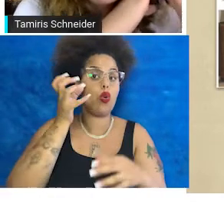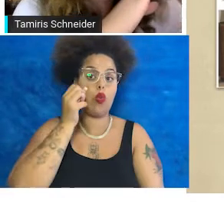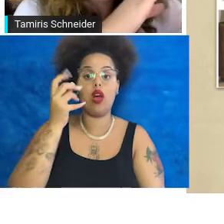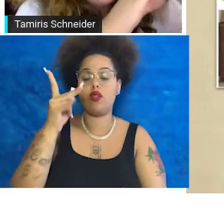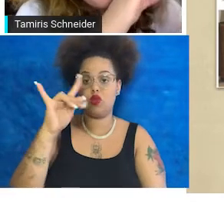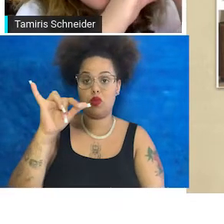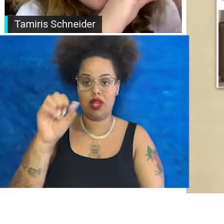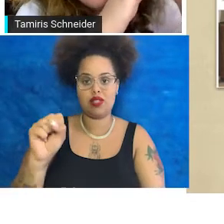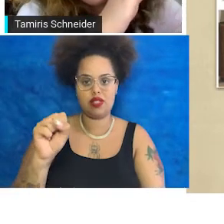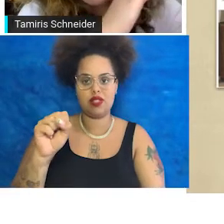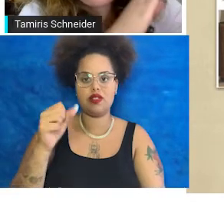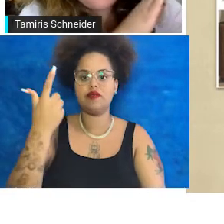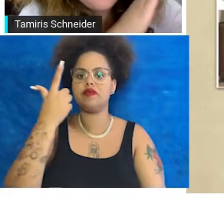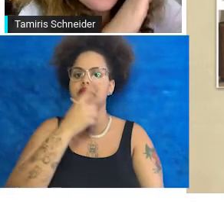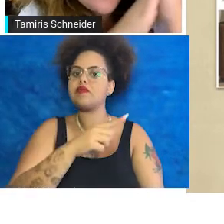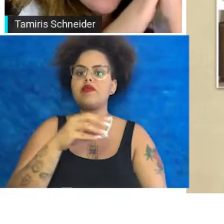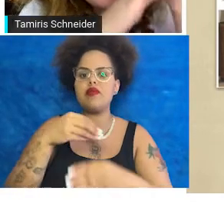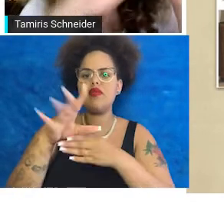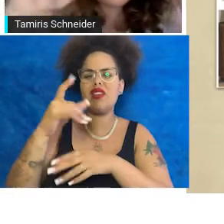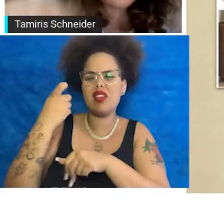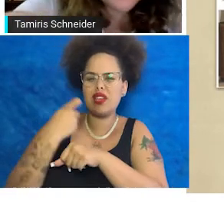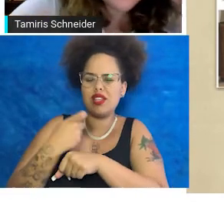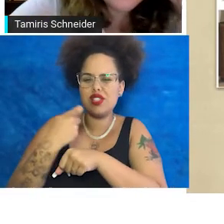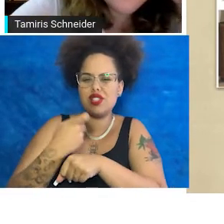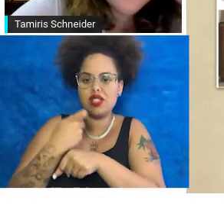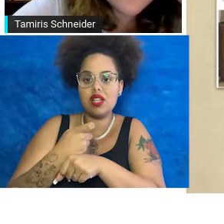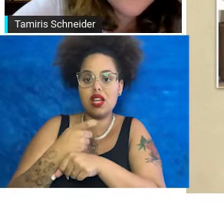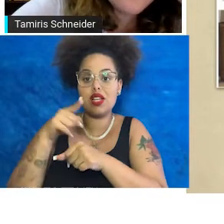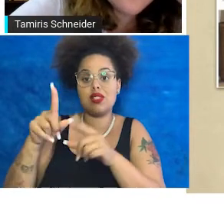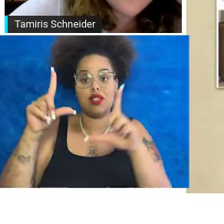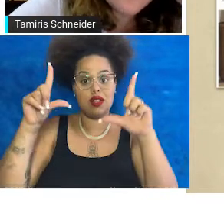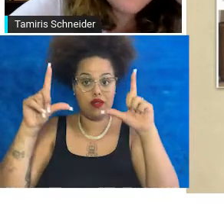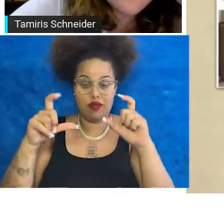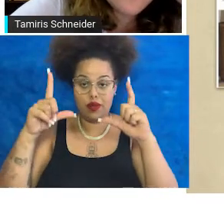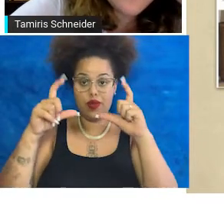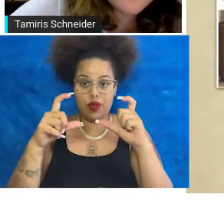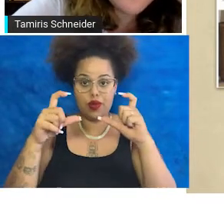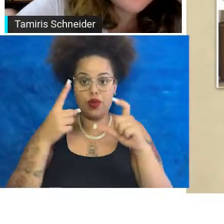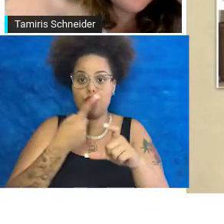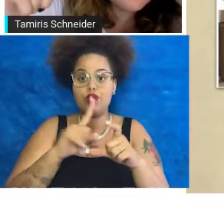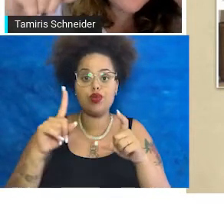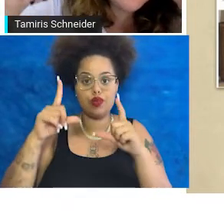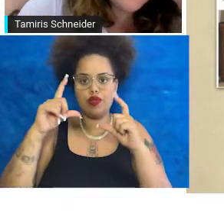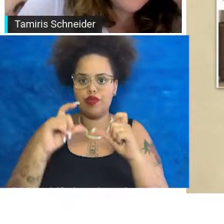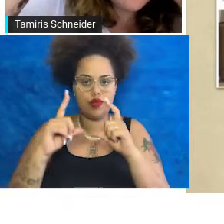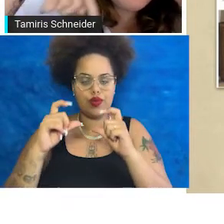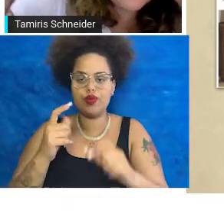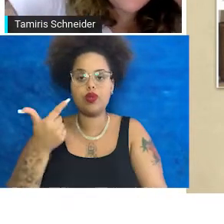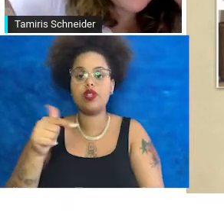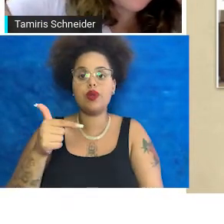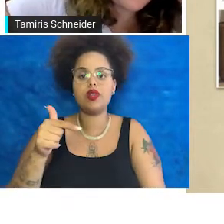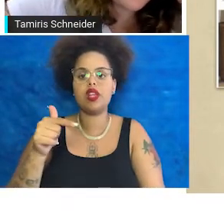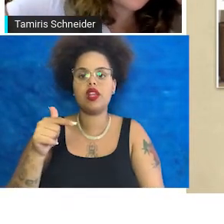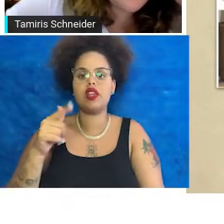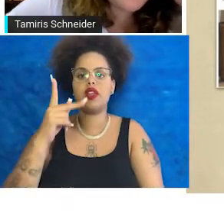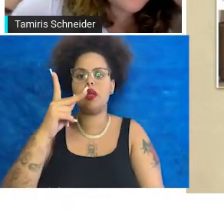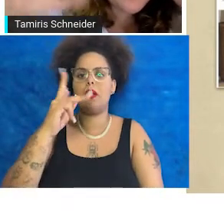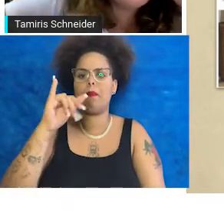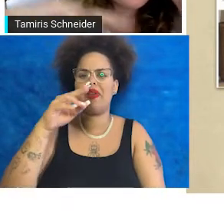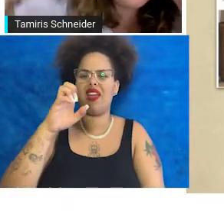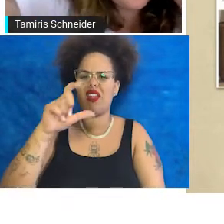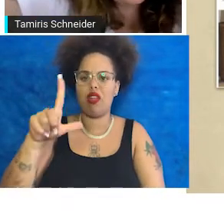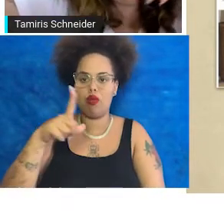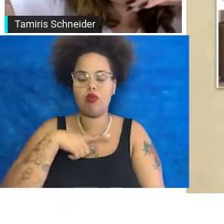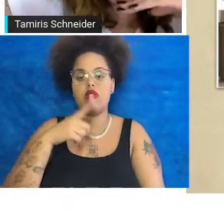pais. Então a gente conseguiu levar a rigidez. Nessa foto aqui, na última foto, não tem um painel que a gente construiu, mas